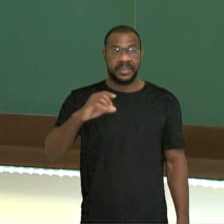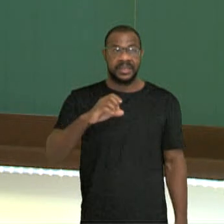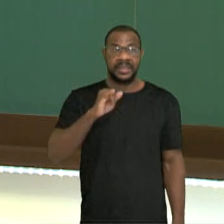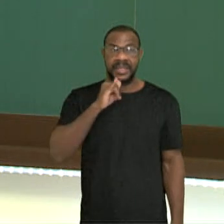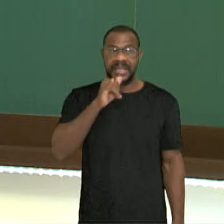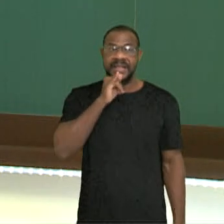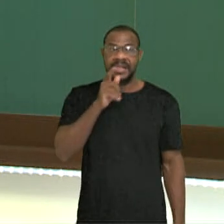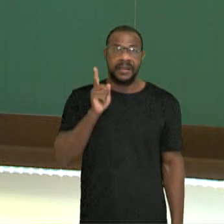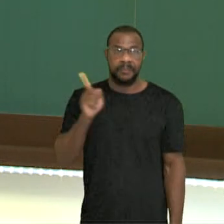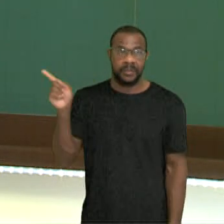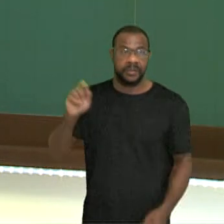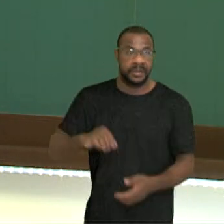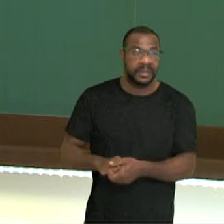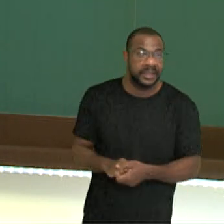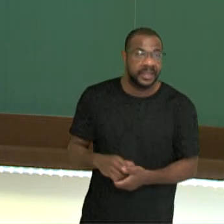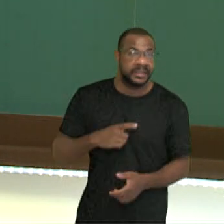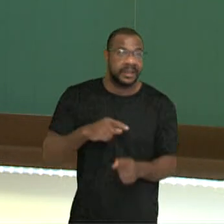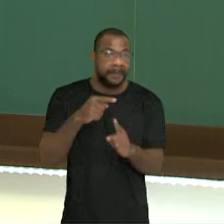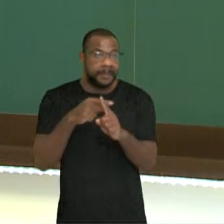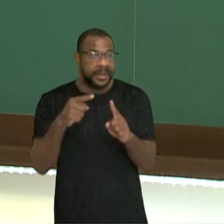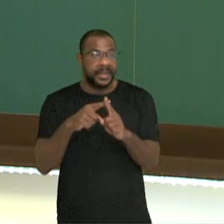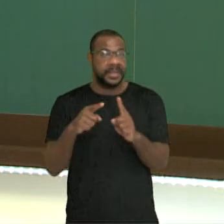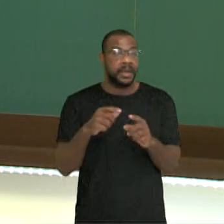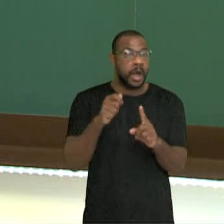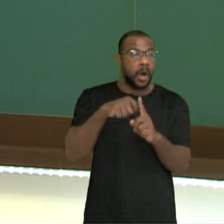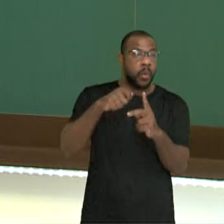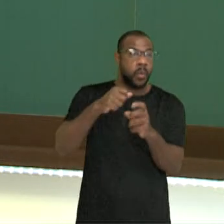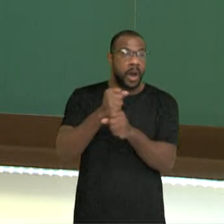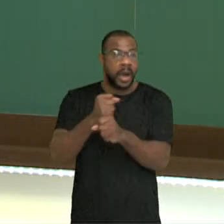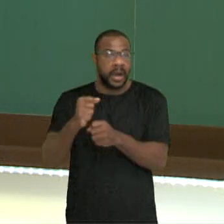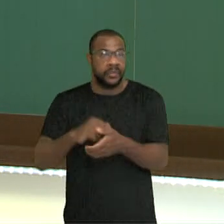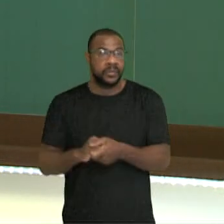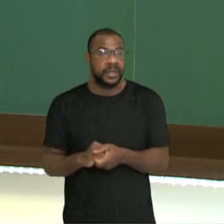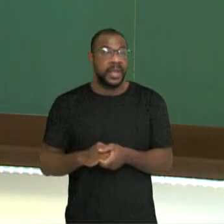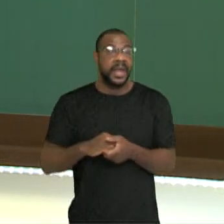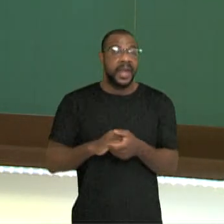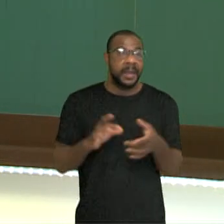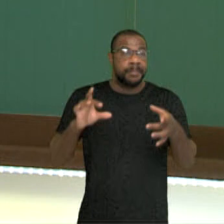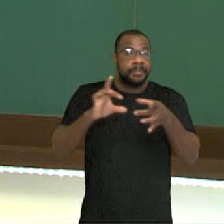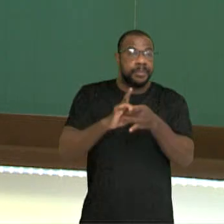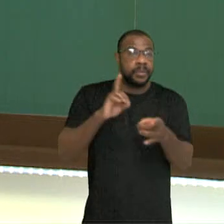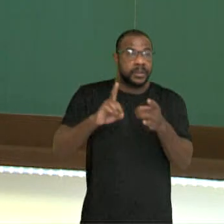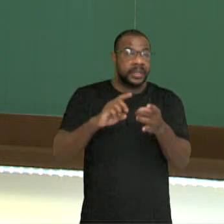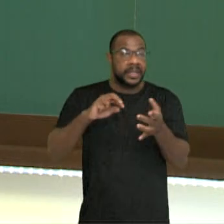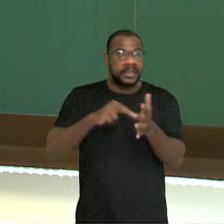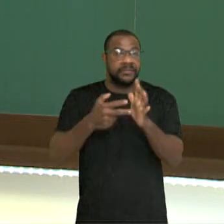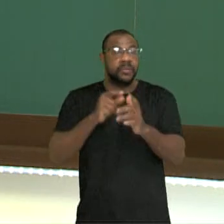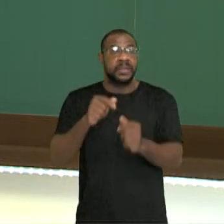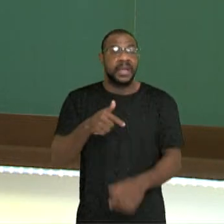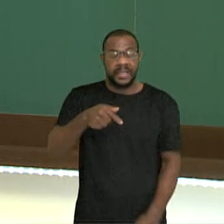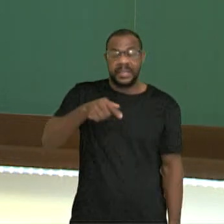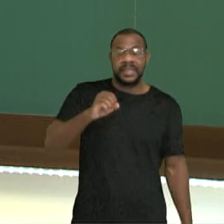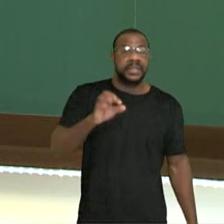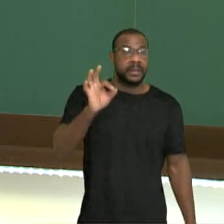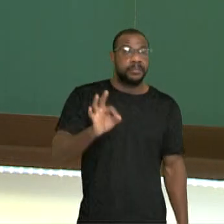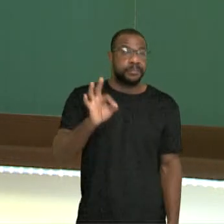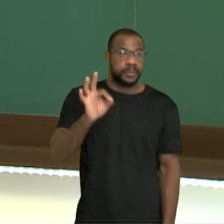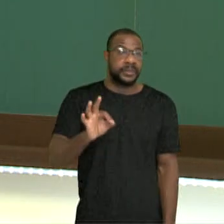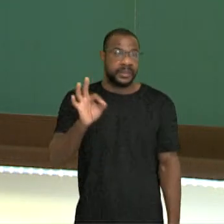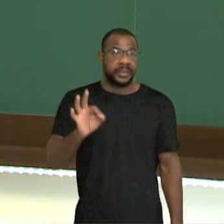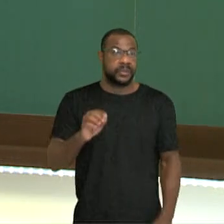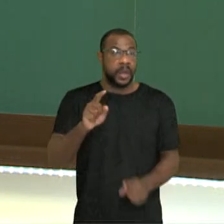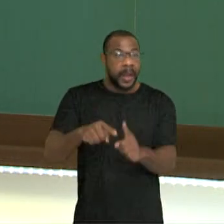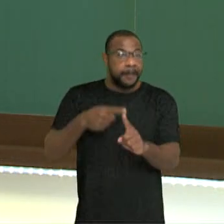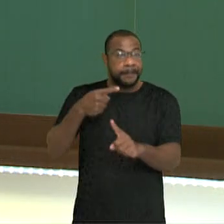a 70% da taxa Selic mais a TR, que é um outro referenciador